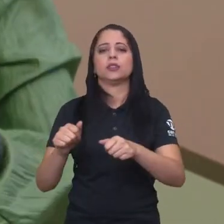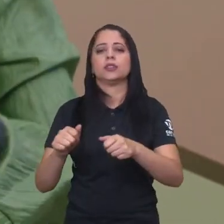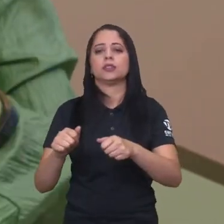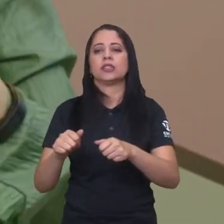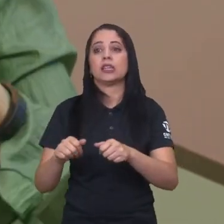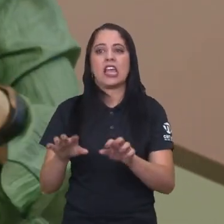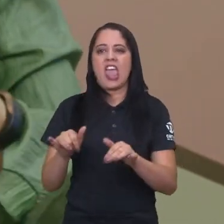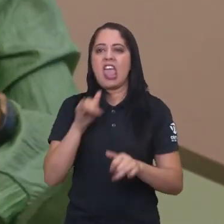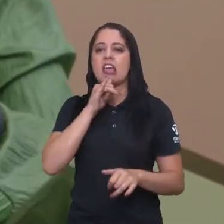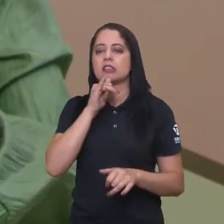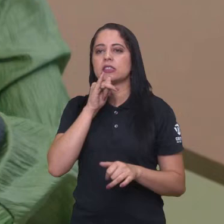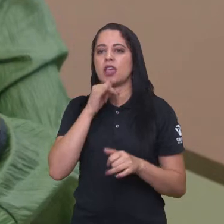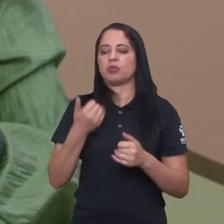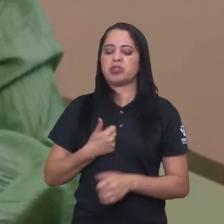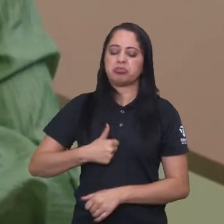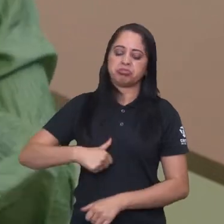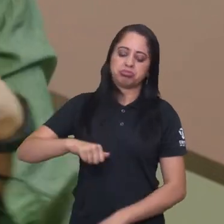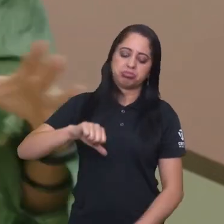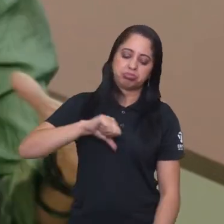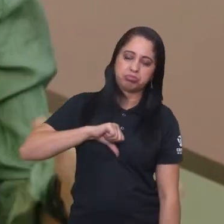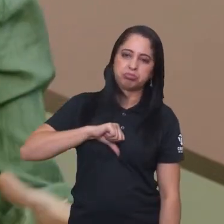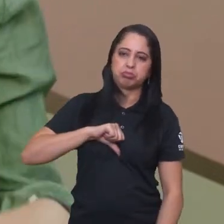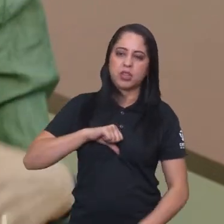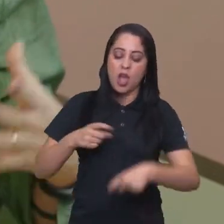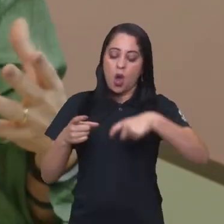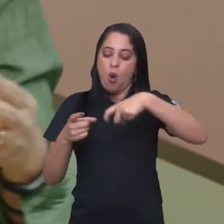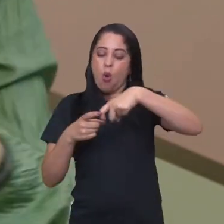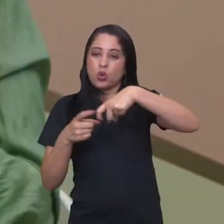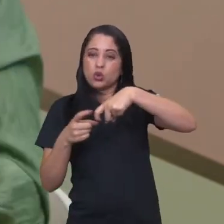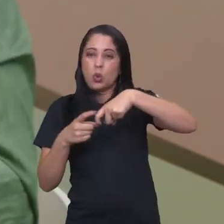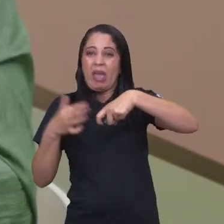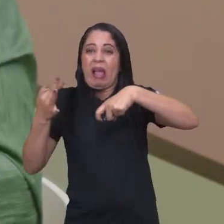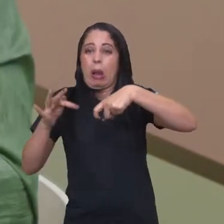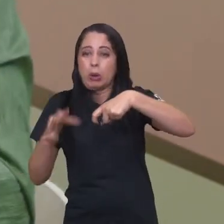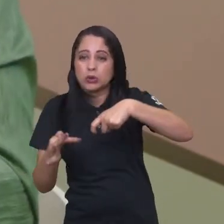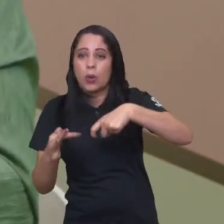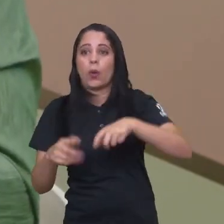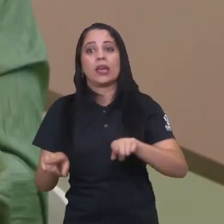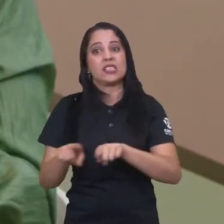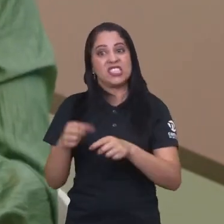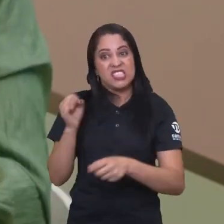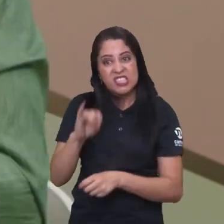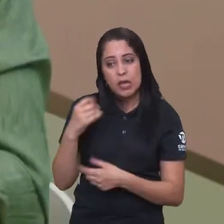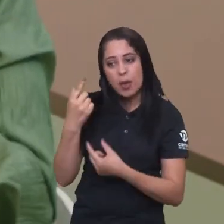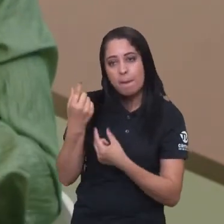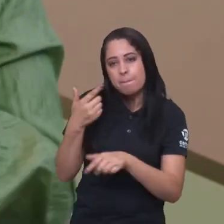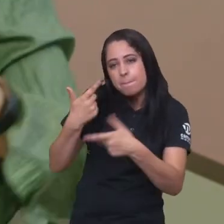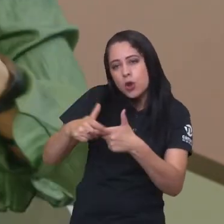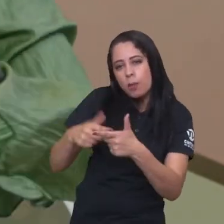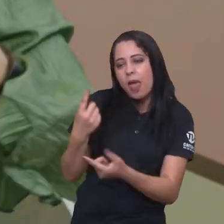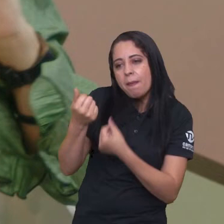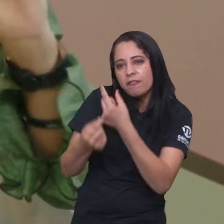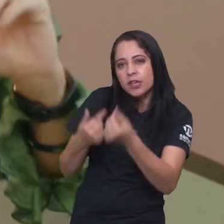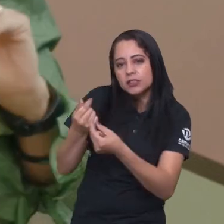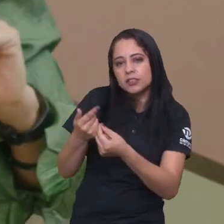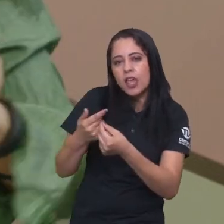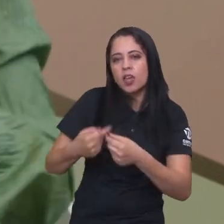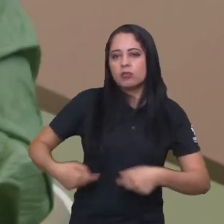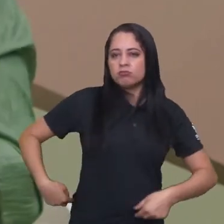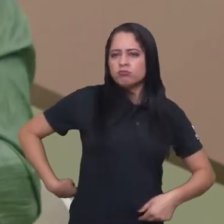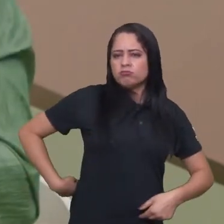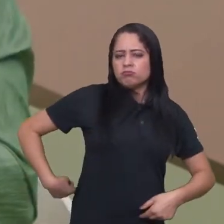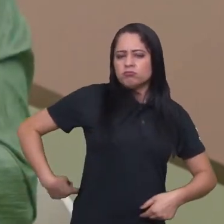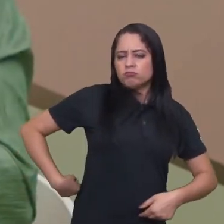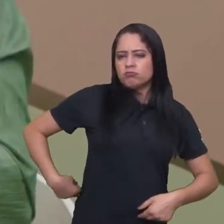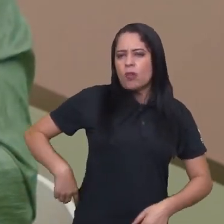questões. Ego, né? Quando a gente não está bem também, tem joelho, tem várias questões relacionadas, problema financeiro, né? Às vezes tem dor na lombar. Então,